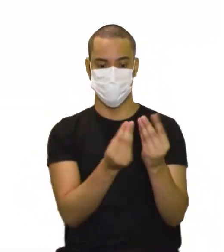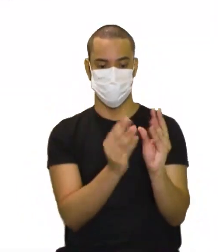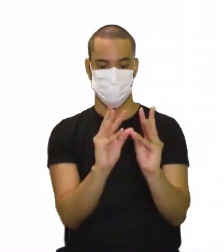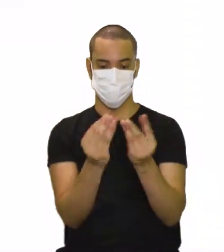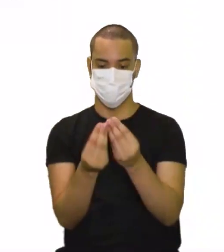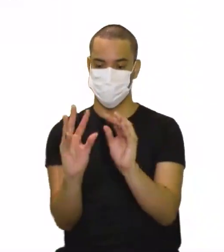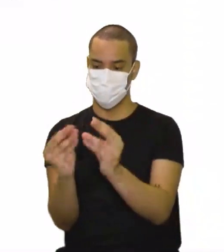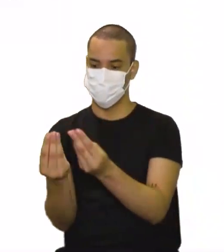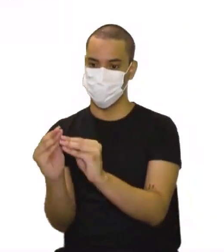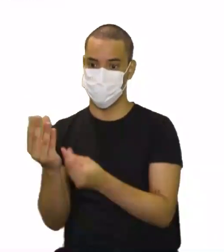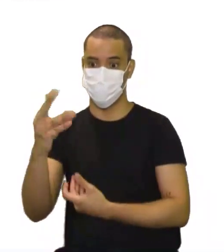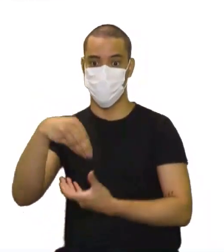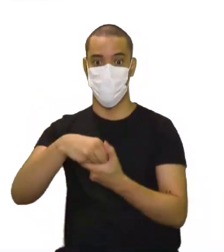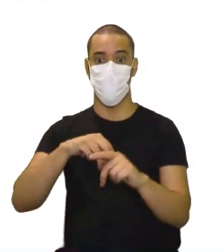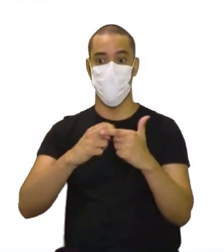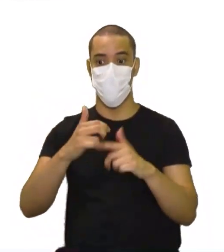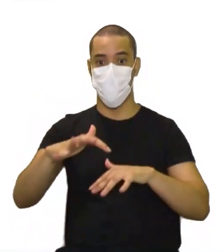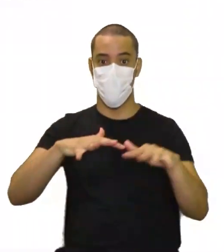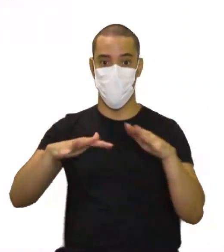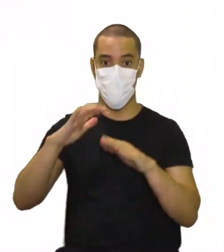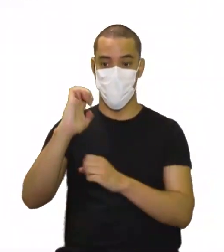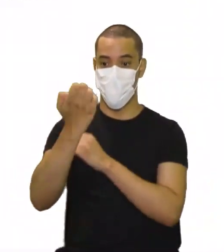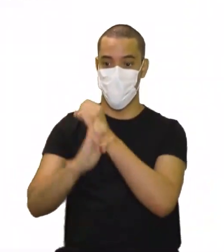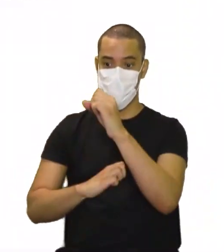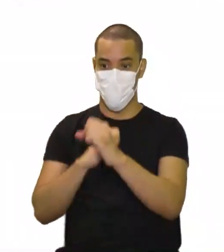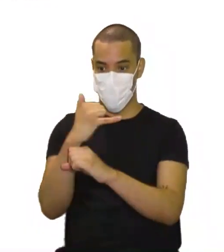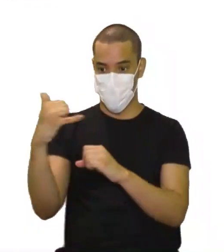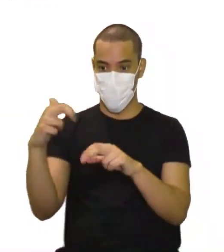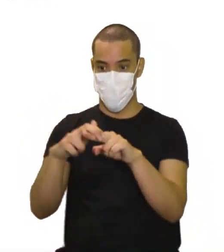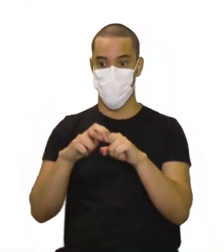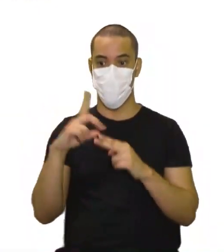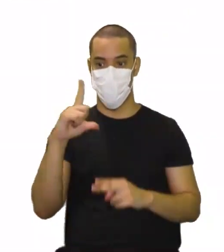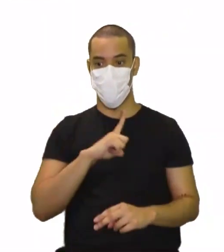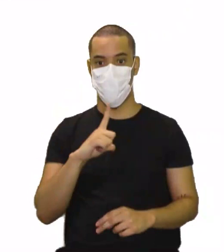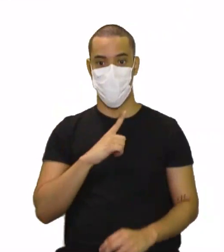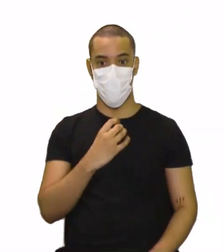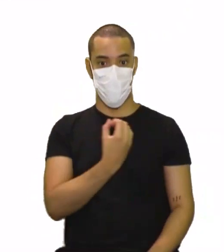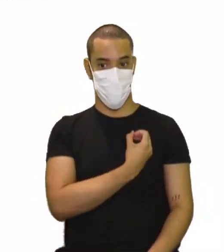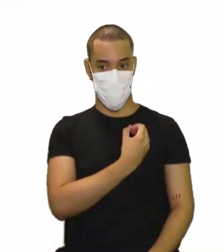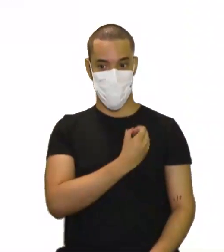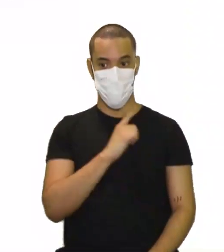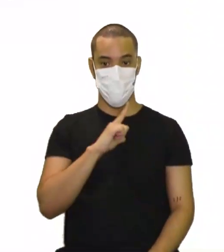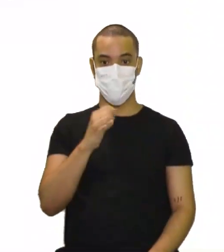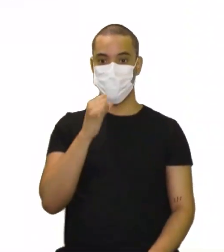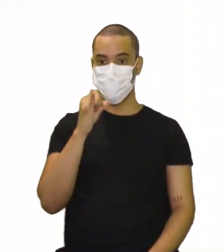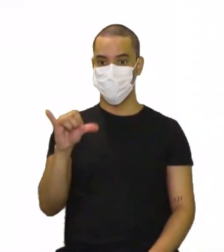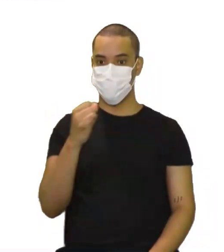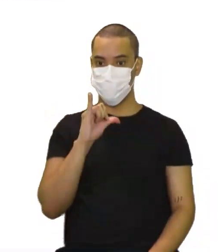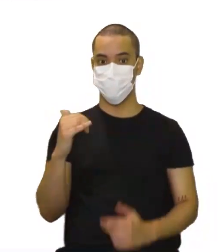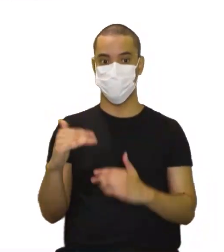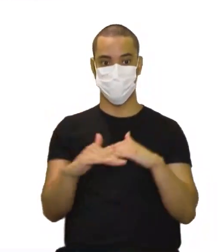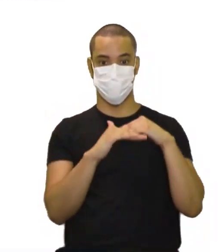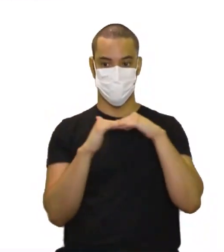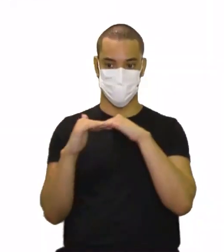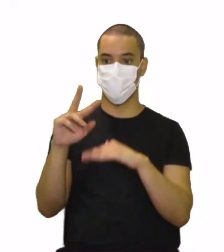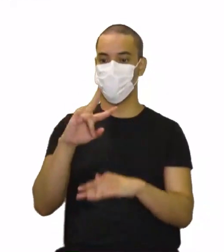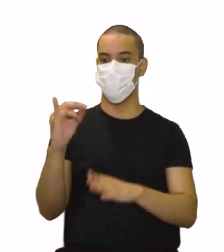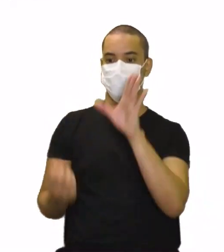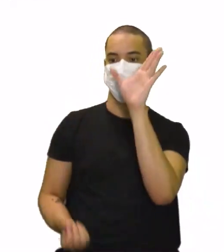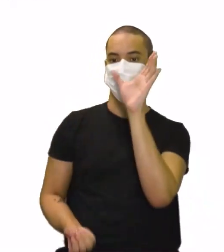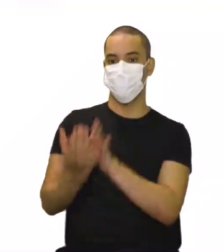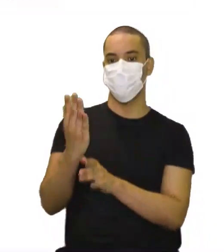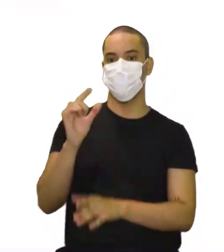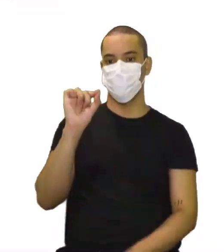move, o elétron. Carga de prova que se desloca com velocidade v em um campo magnético uniforme vai gerar